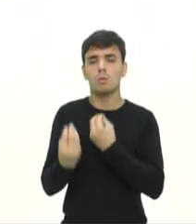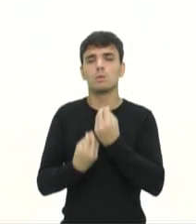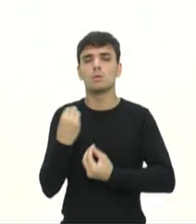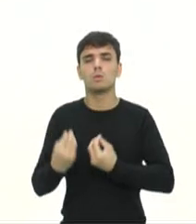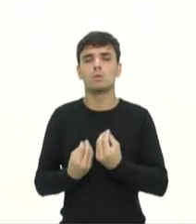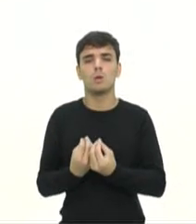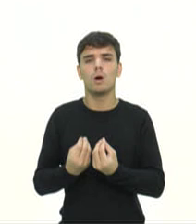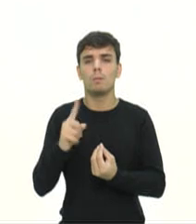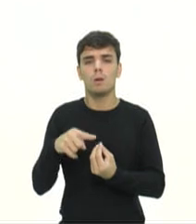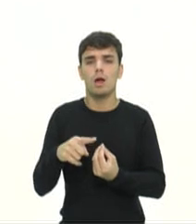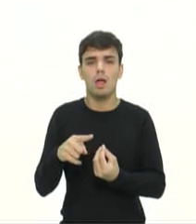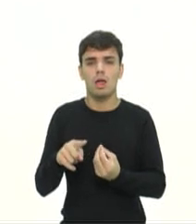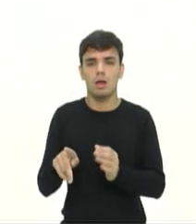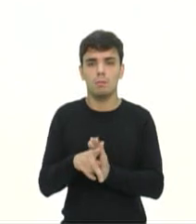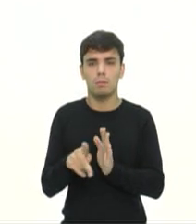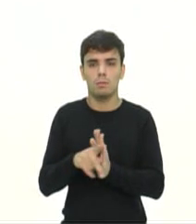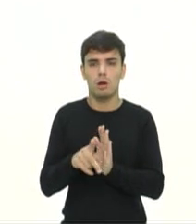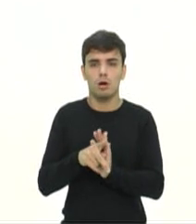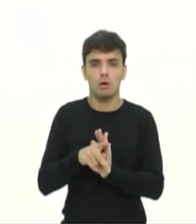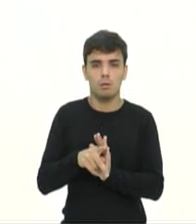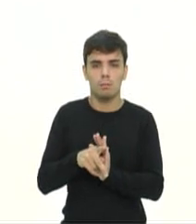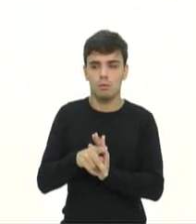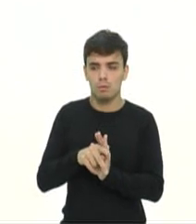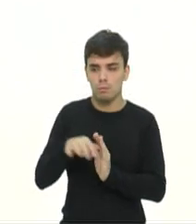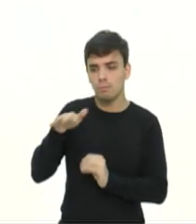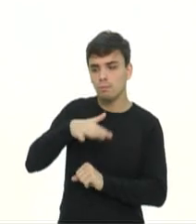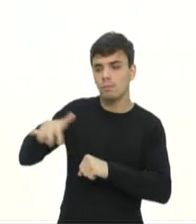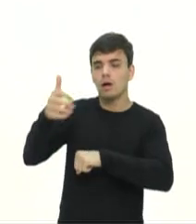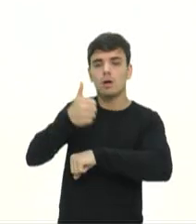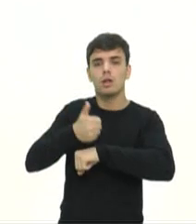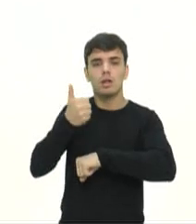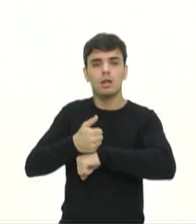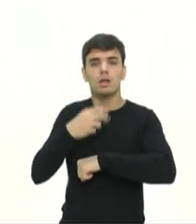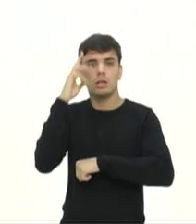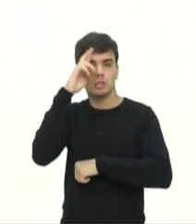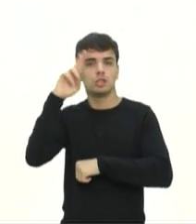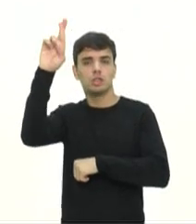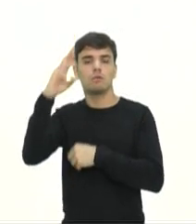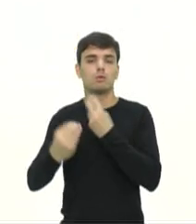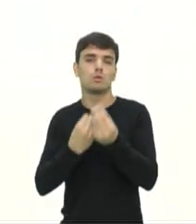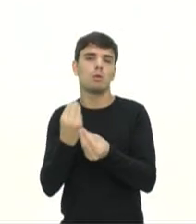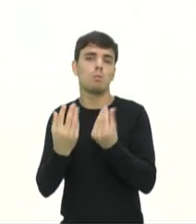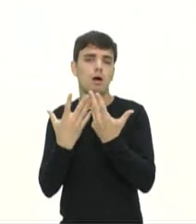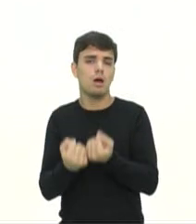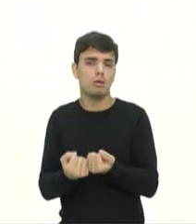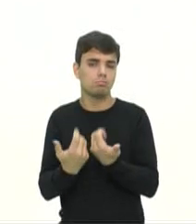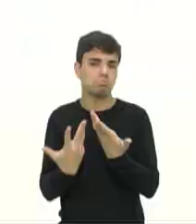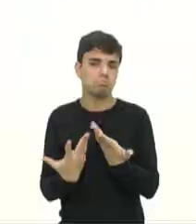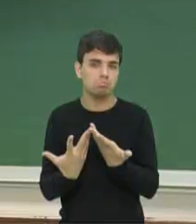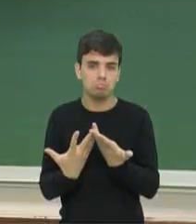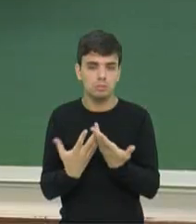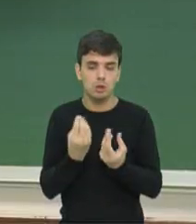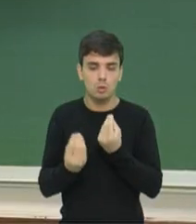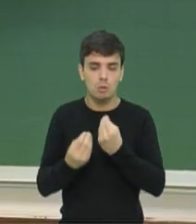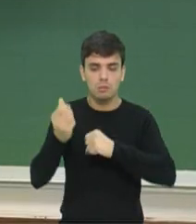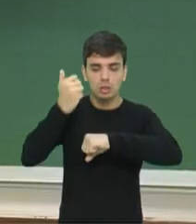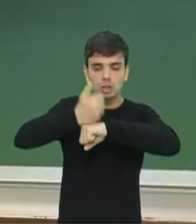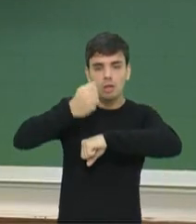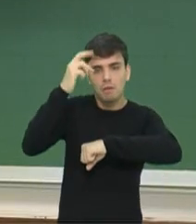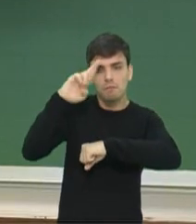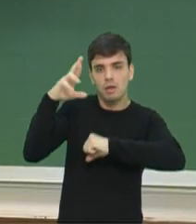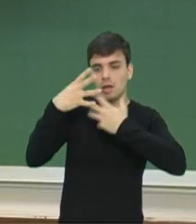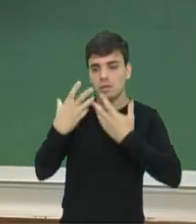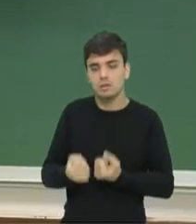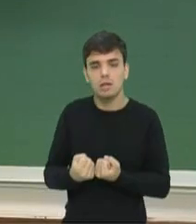é considerado pela maioria dos mestres? Então aqui falamos do torneio de karatê. Então como que os mestres consideram